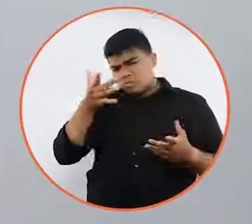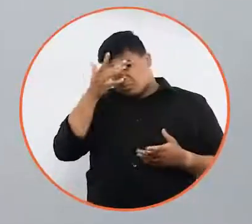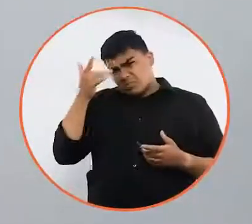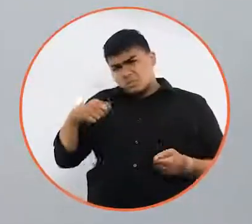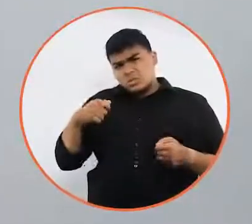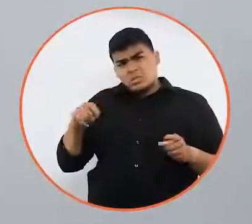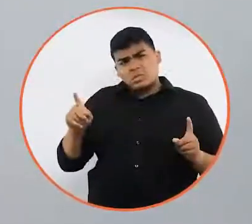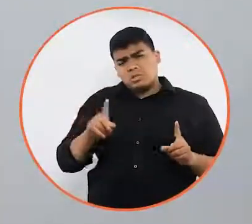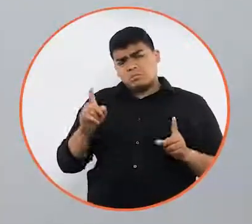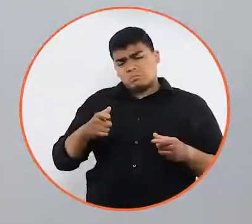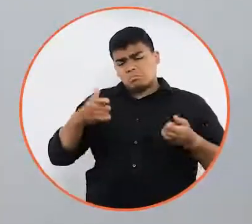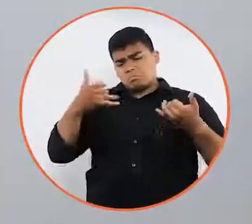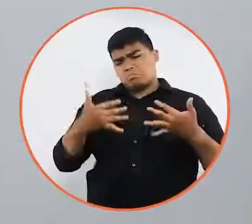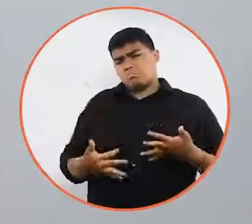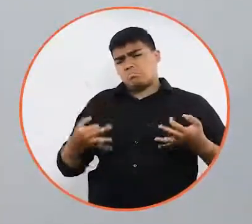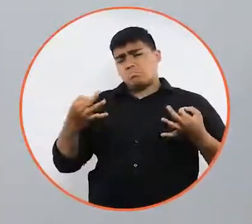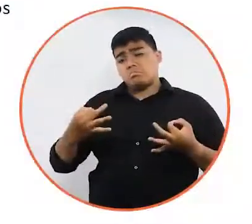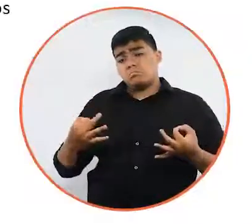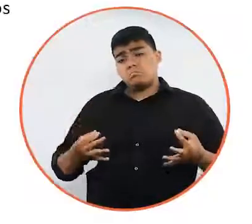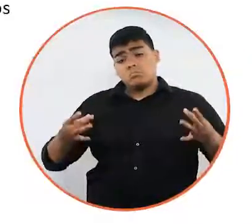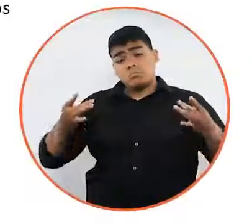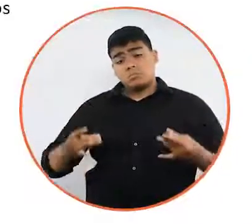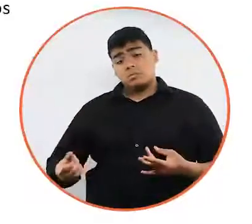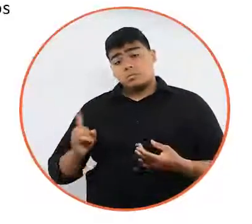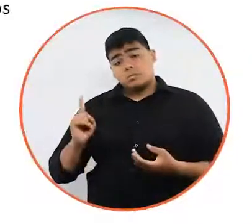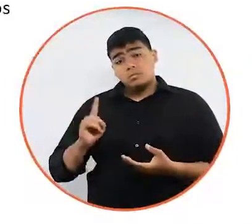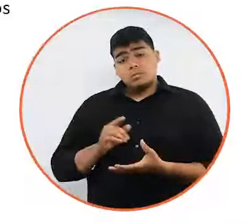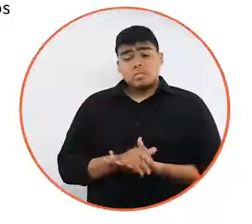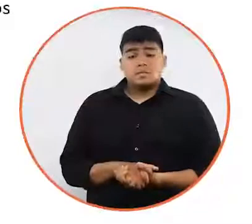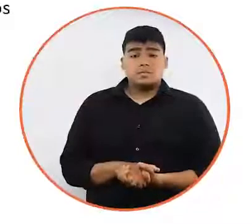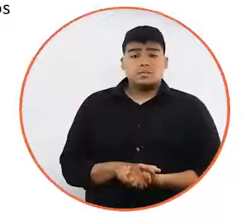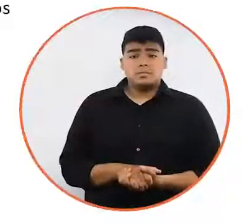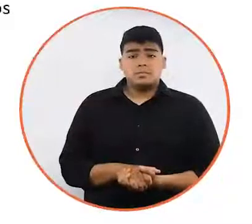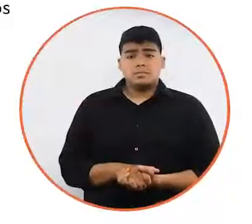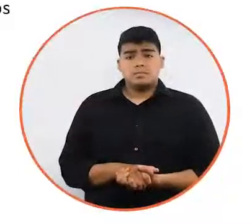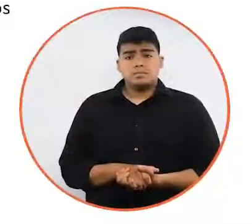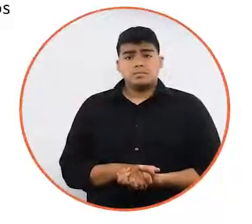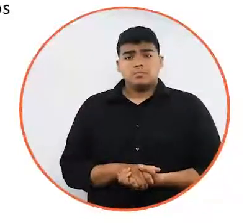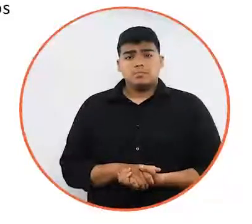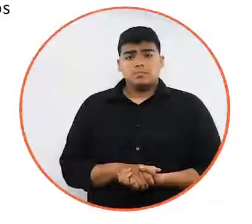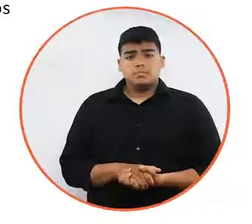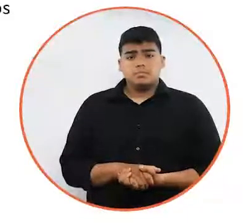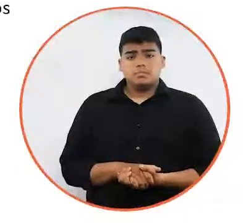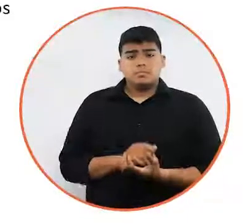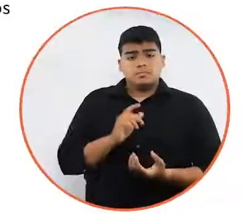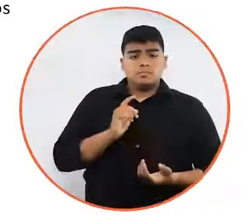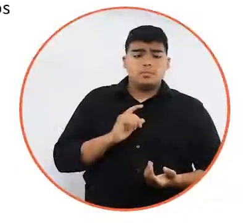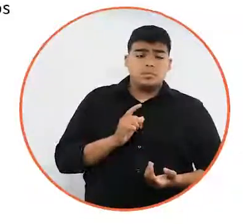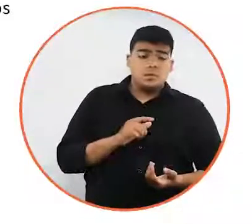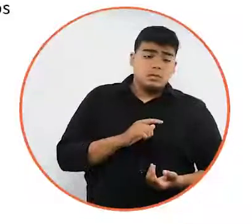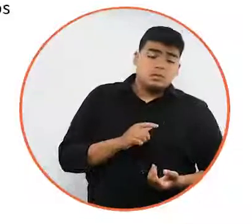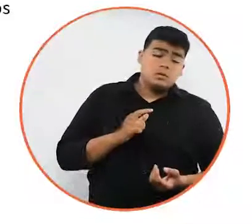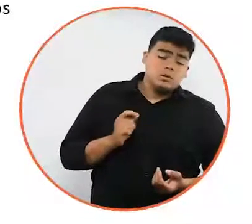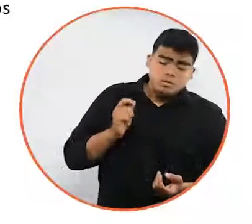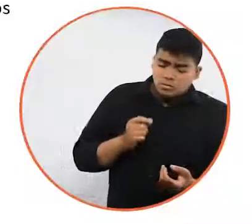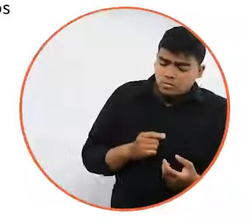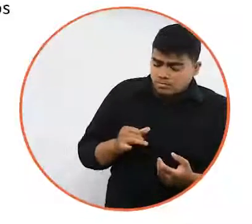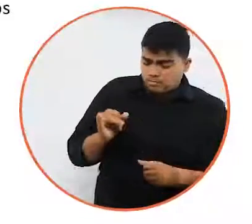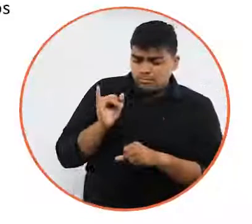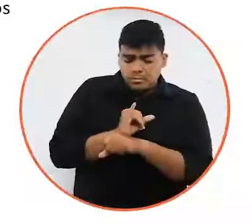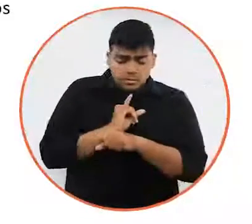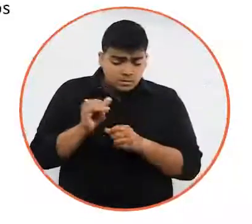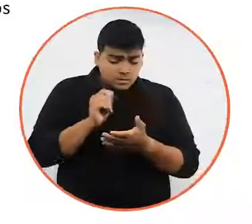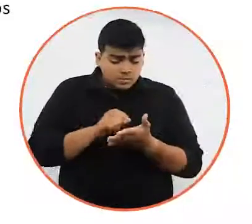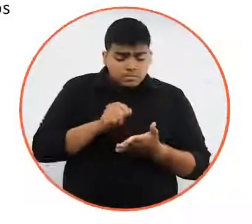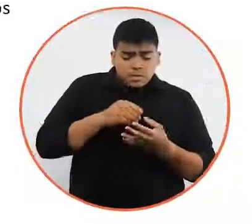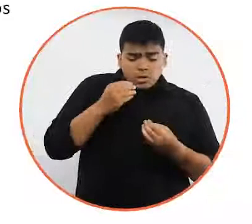obrigado a contar as coisas como elas foram, né? Beleza? Vamos à questão? Cervantes aponta para o papel da escrita como